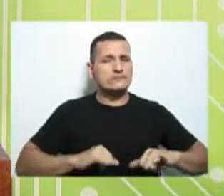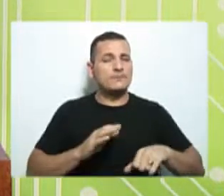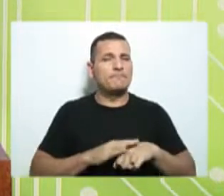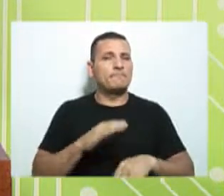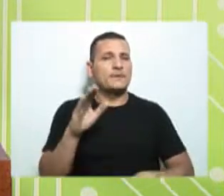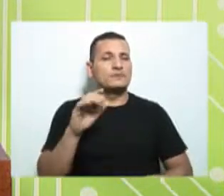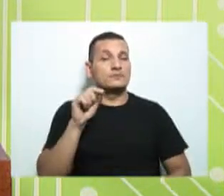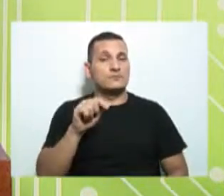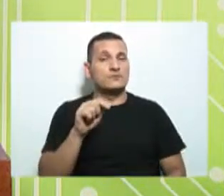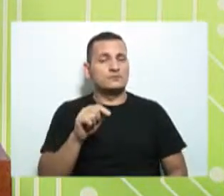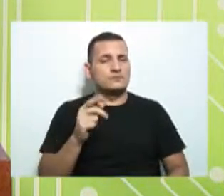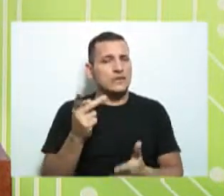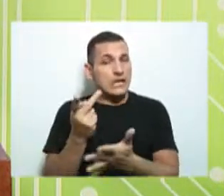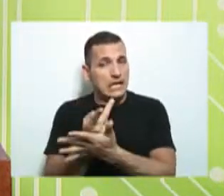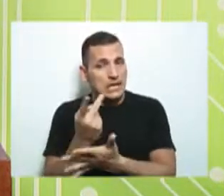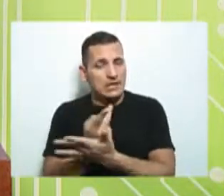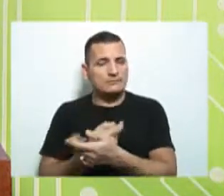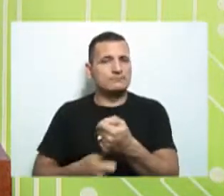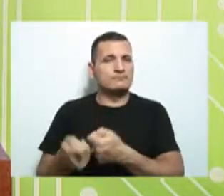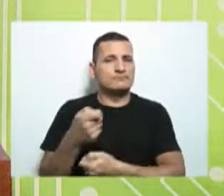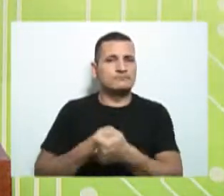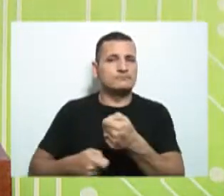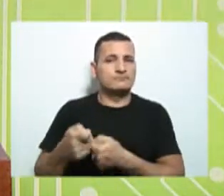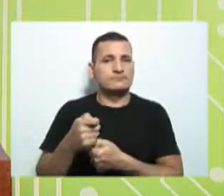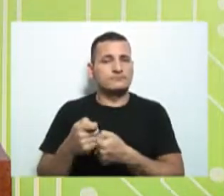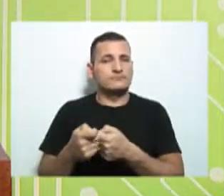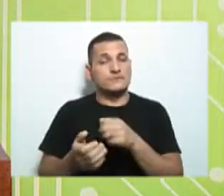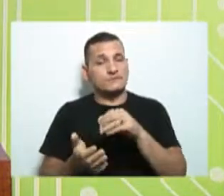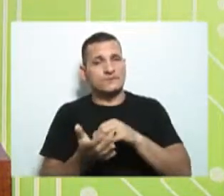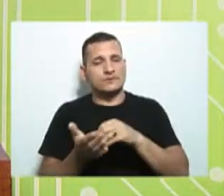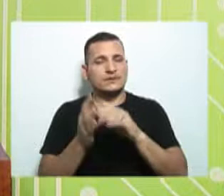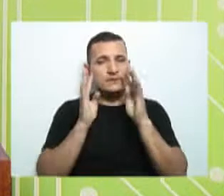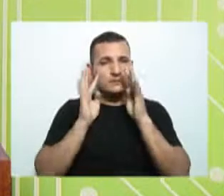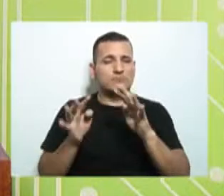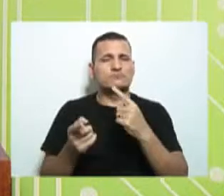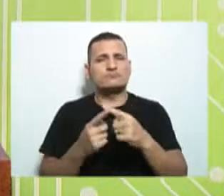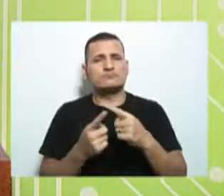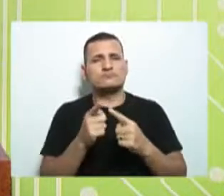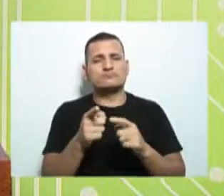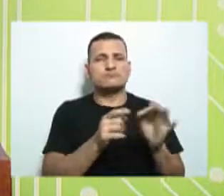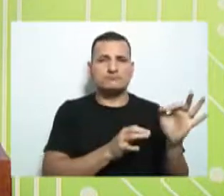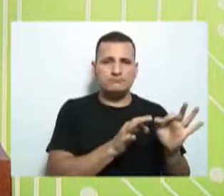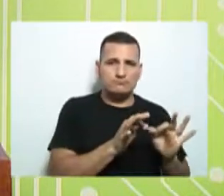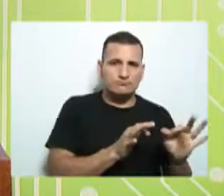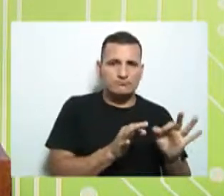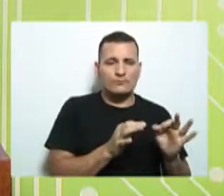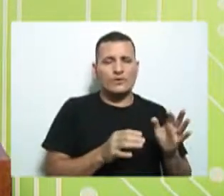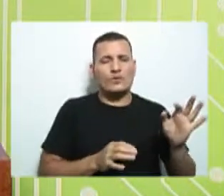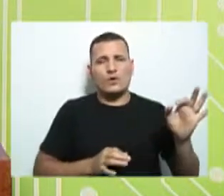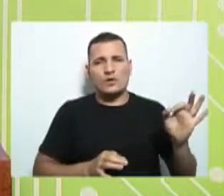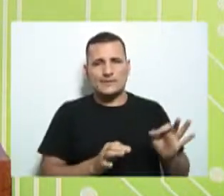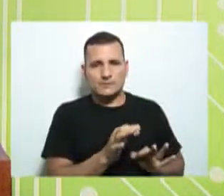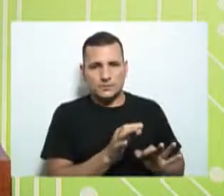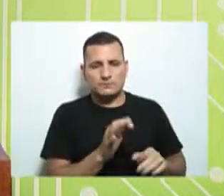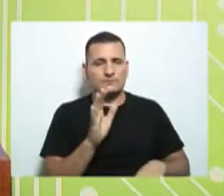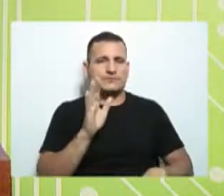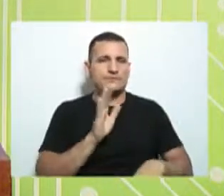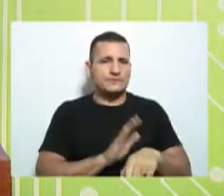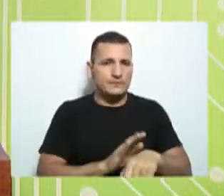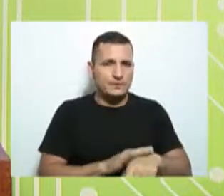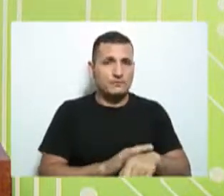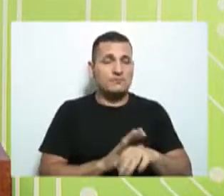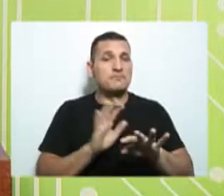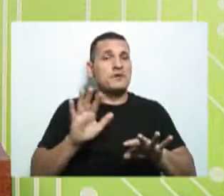você errar numa negociação pela falta de atenção. Você se planejou, você se organizou, você tem tempo e pela falta